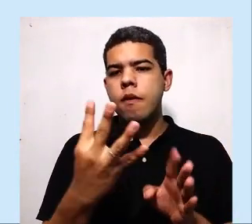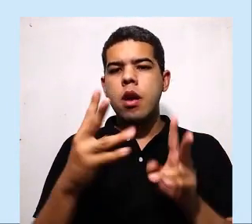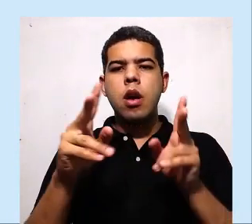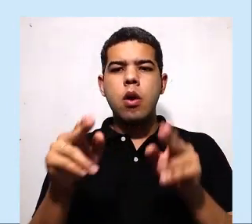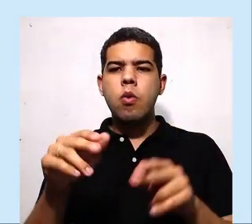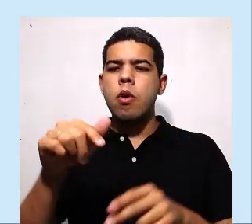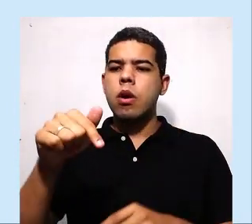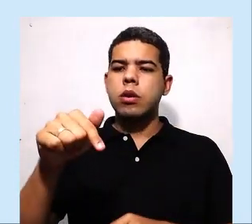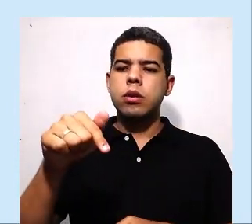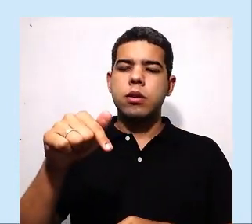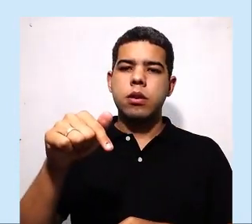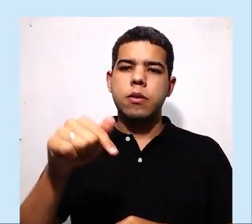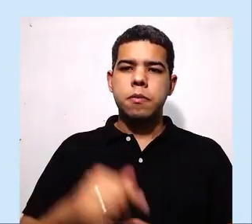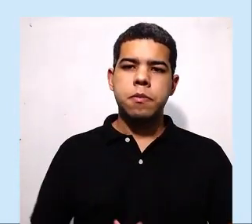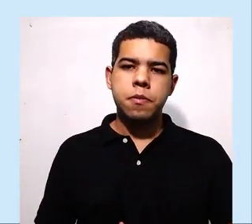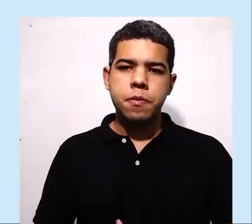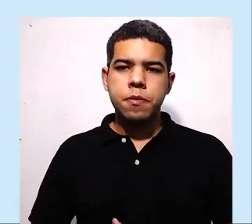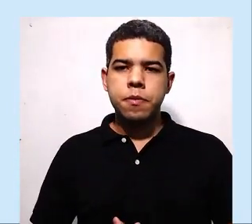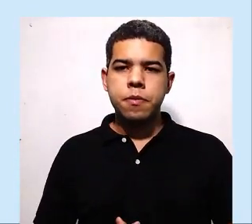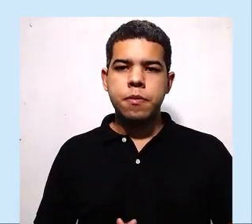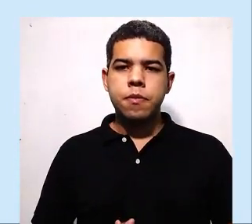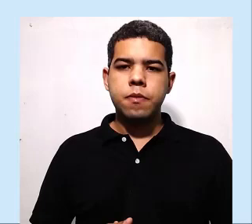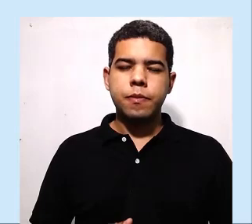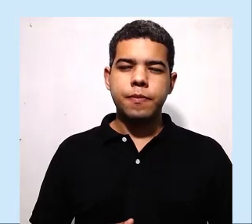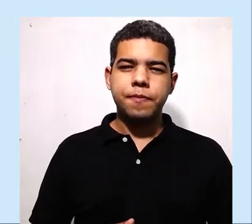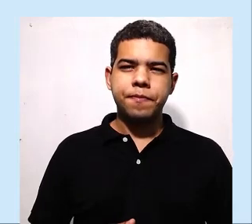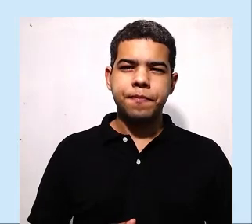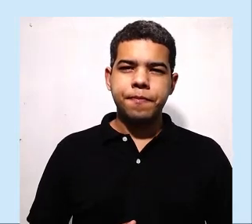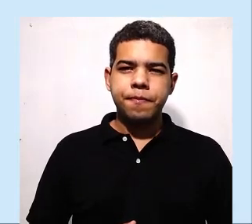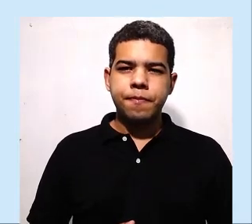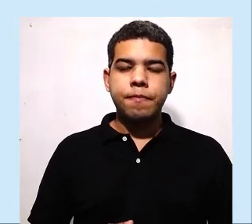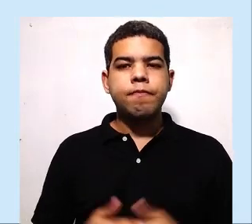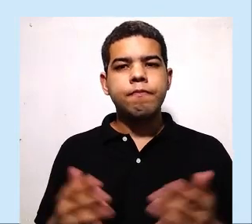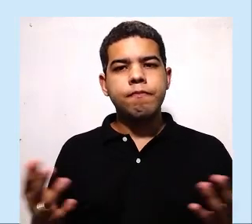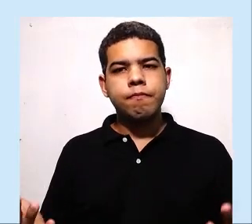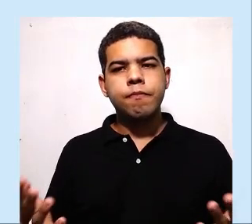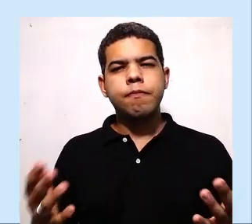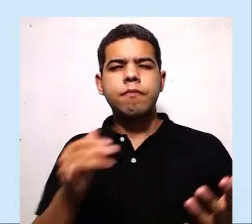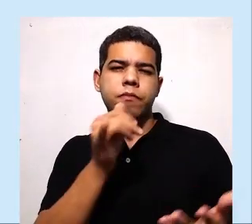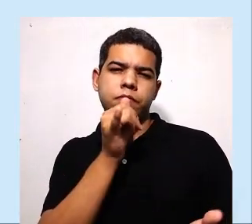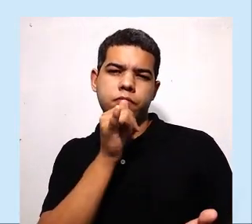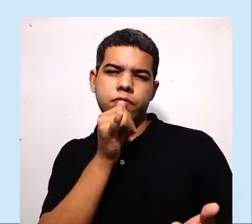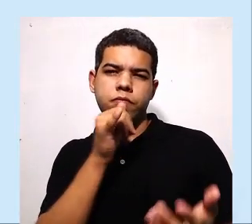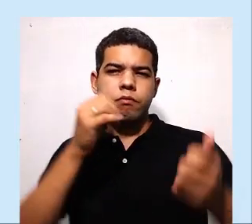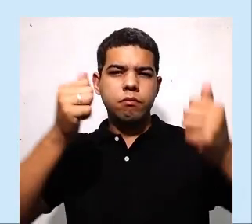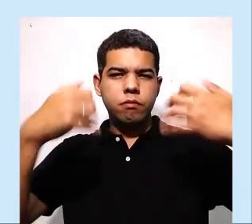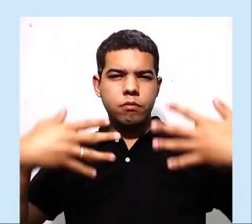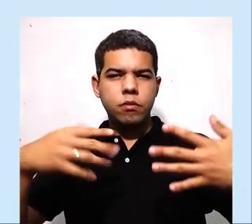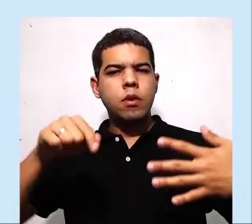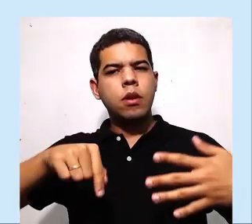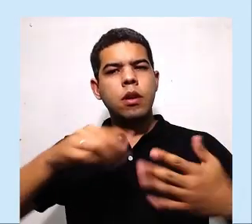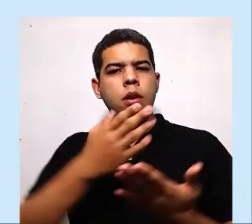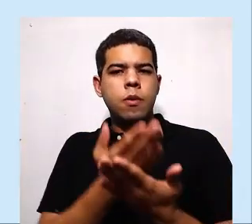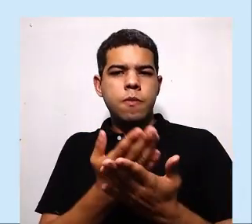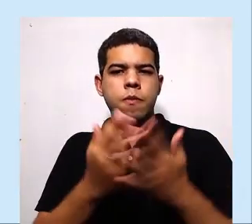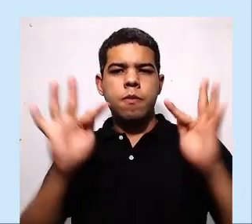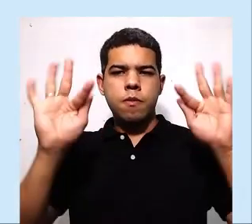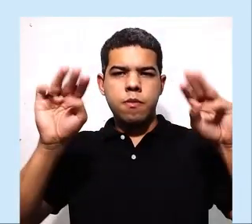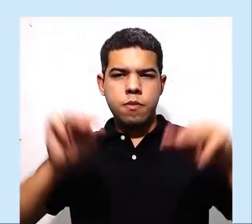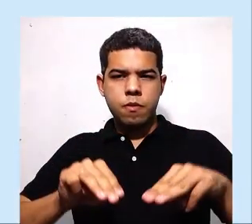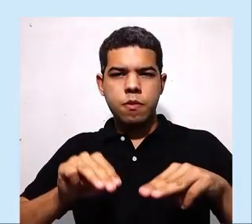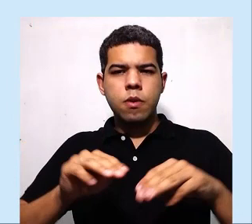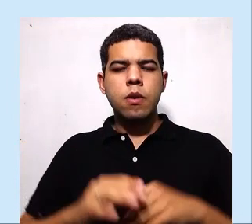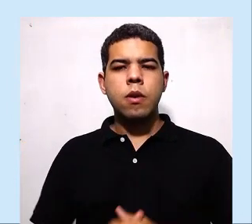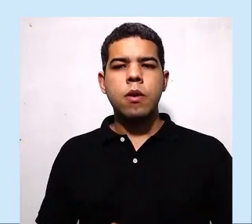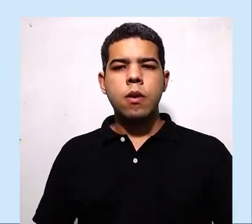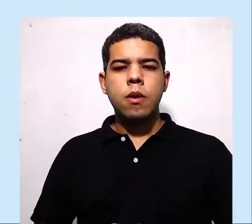é igual a 7, beleza? Então, ó, com esse exemplo, a gente finaliza esta aula